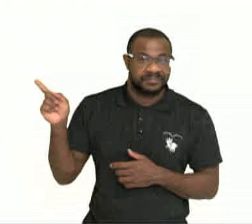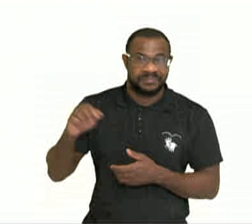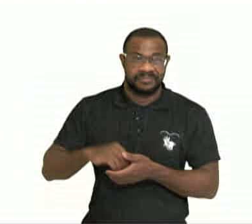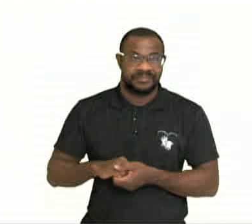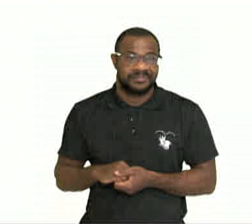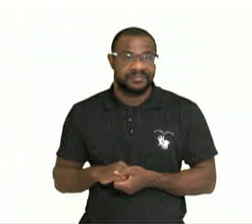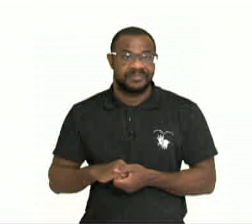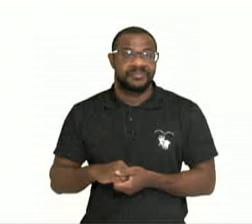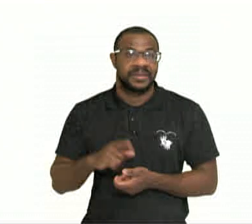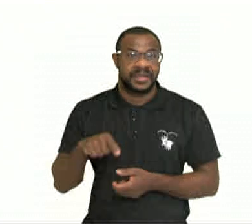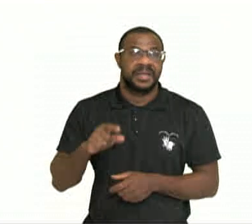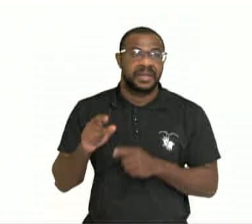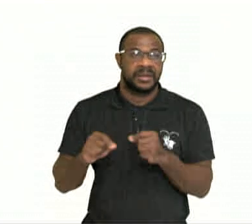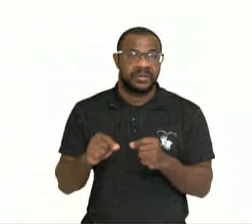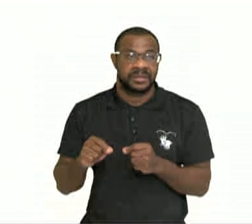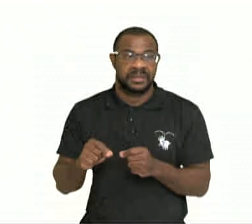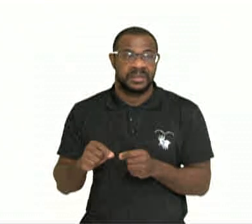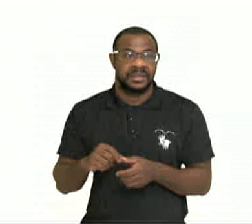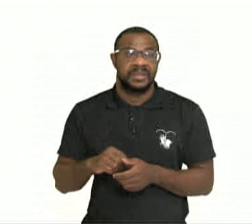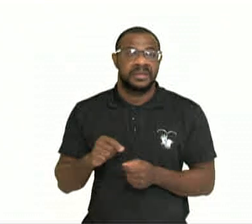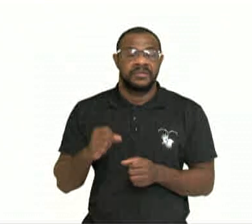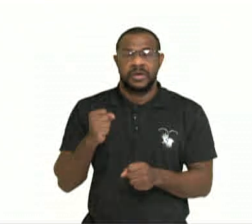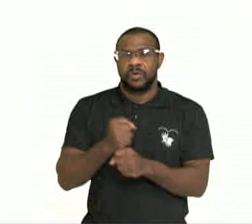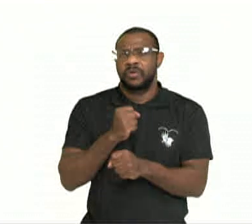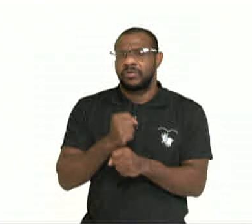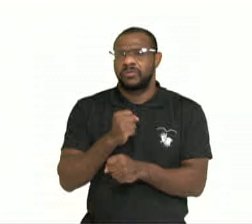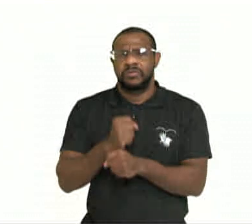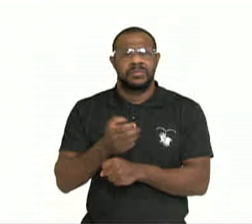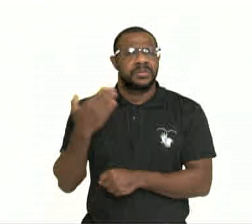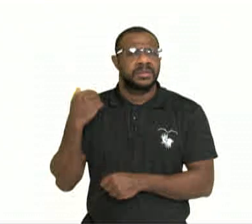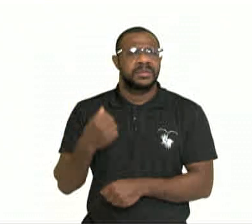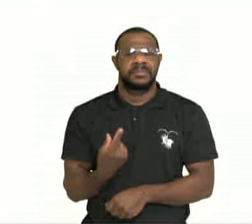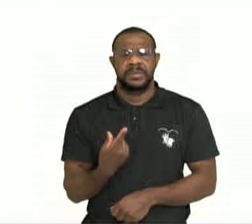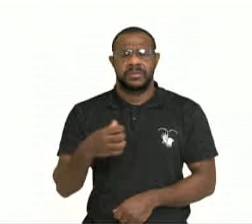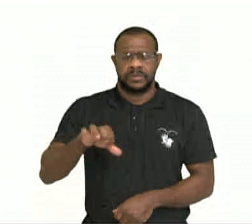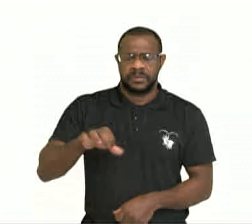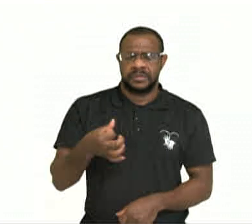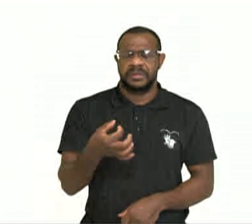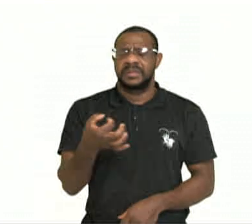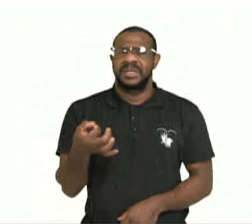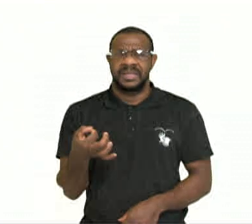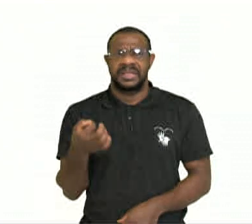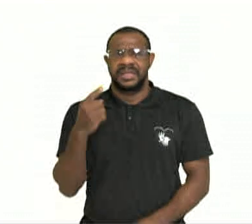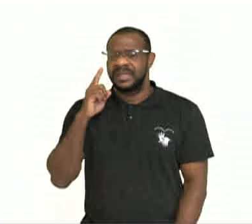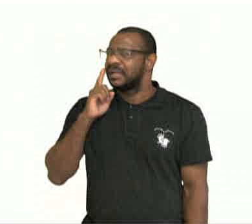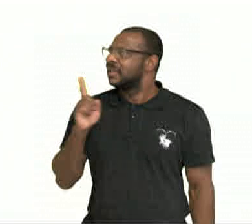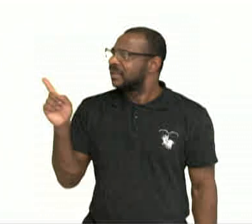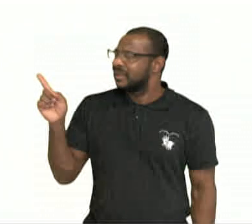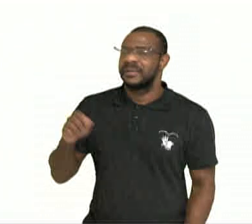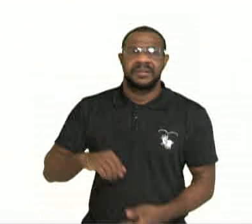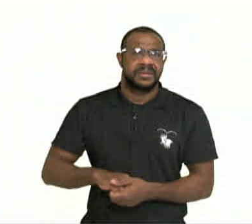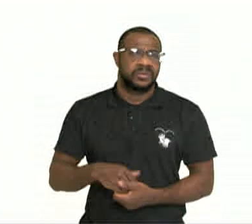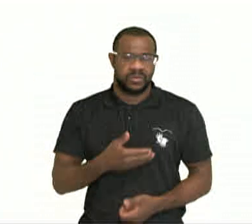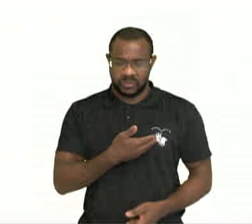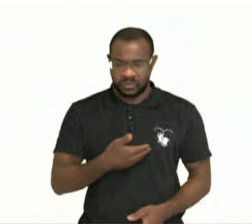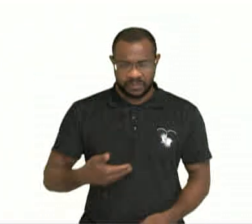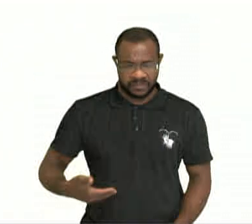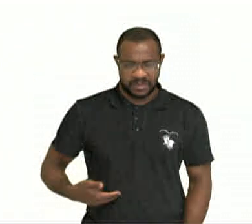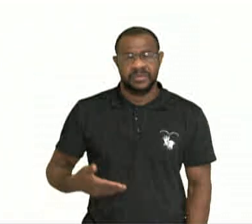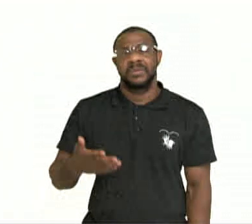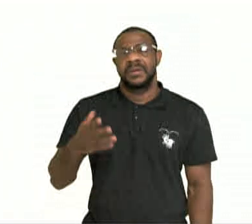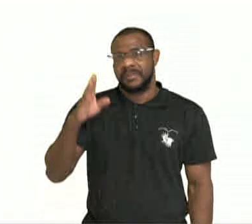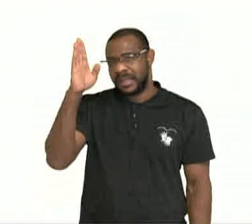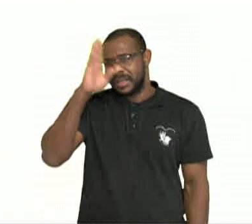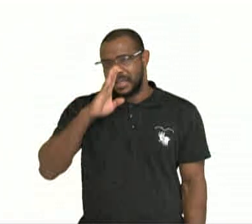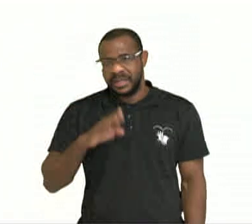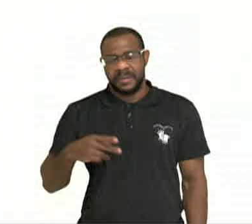de Itaipu é uma usina binacional que foi construída na década de 60 em parceria entre o governo brasileiro e o governo paraguaio e